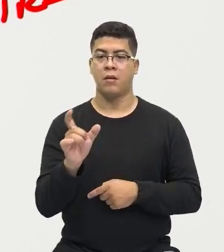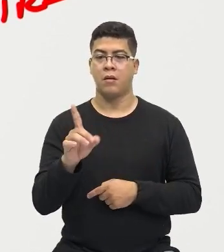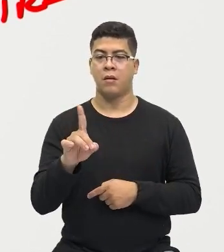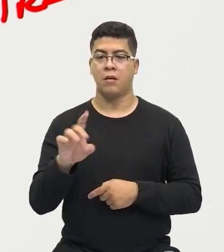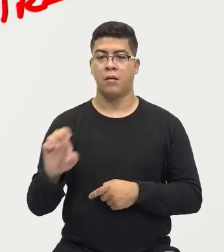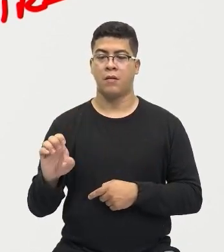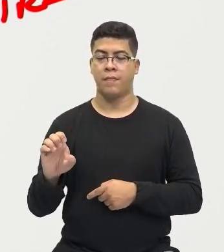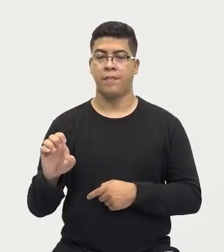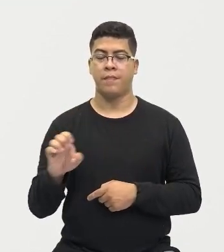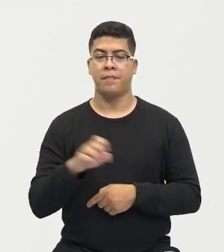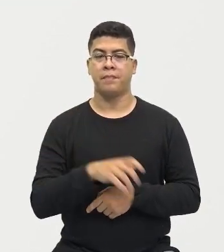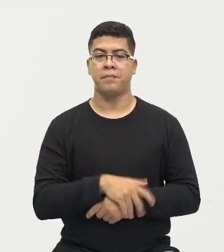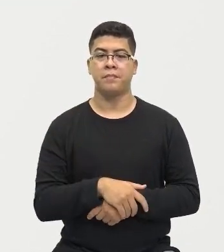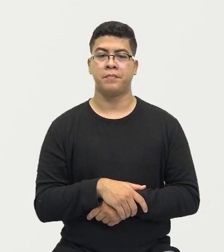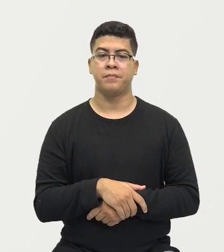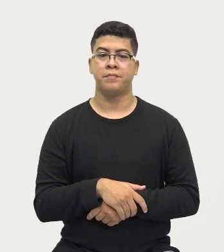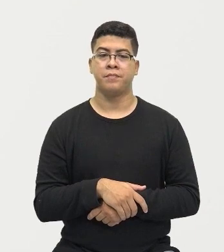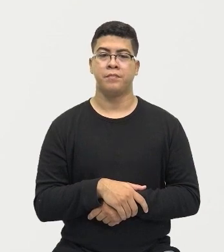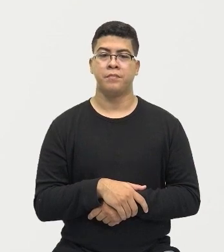bem. Prosseguindo.